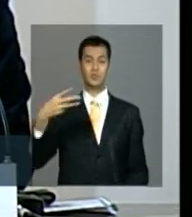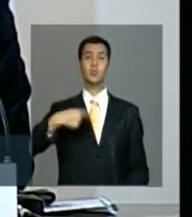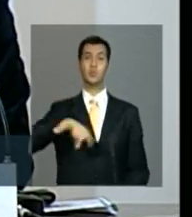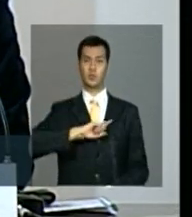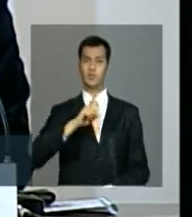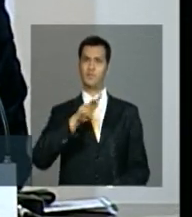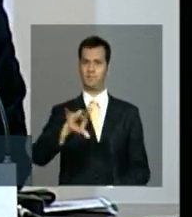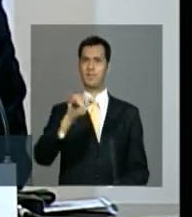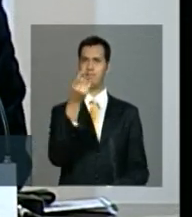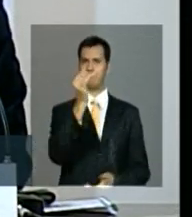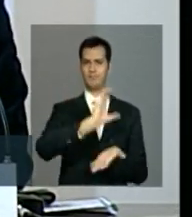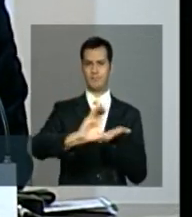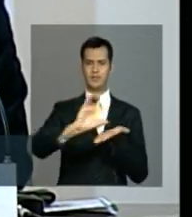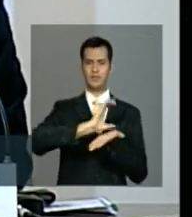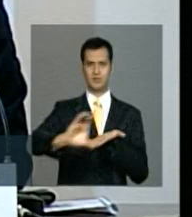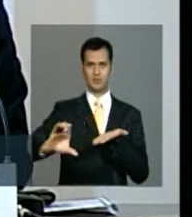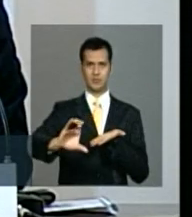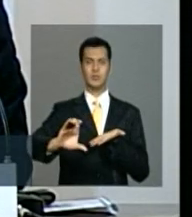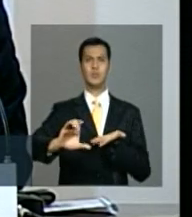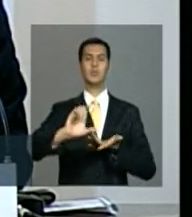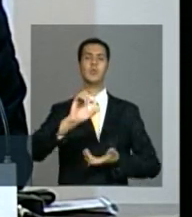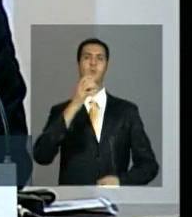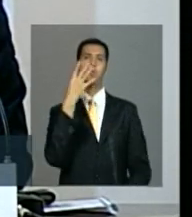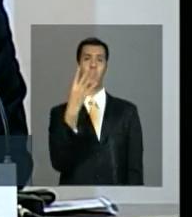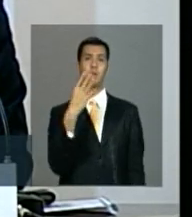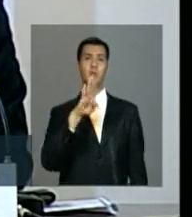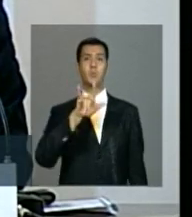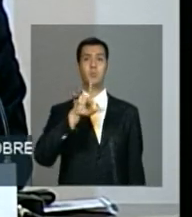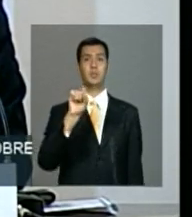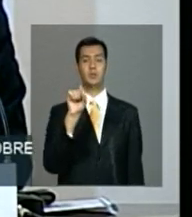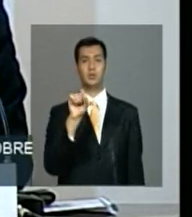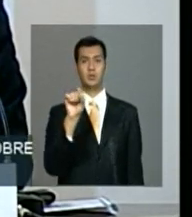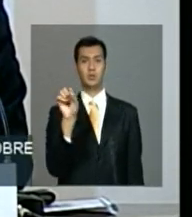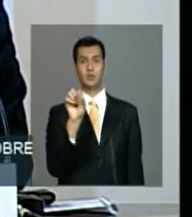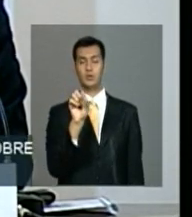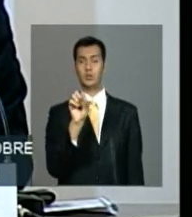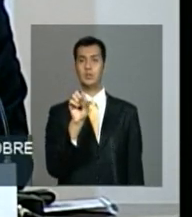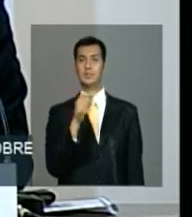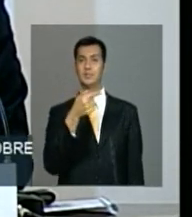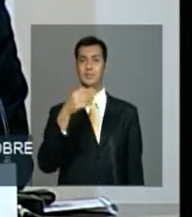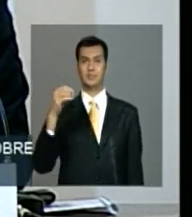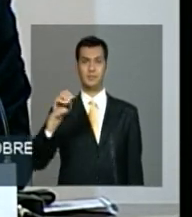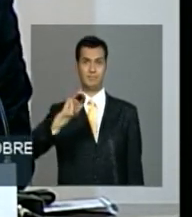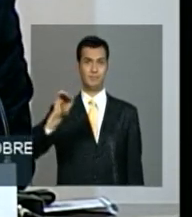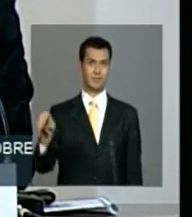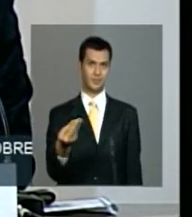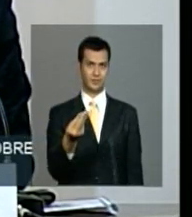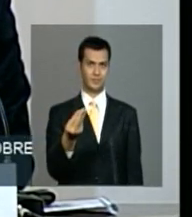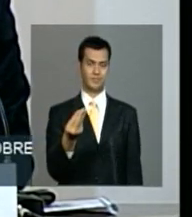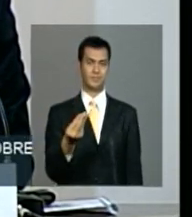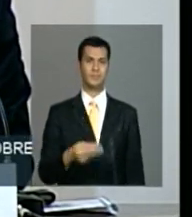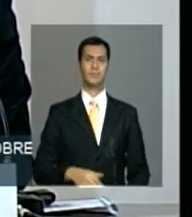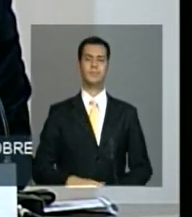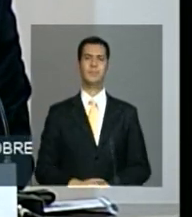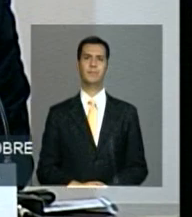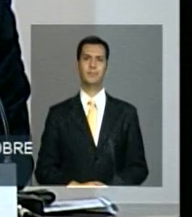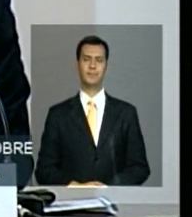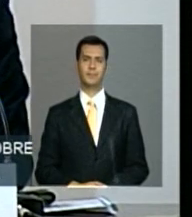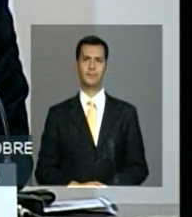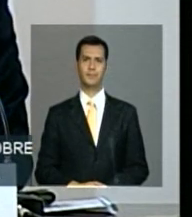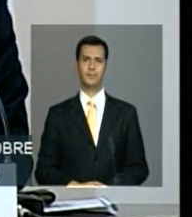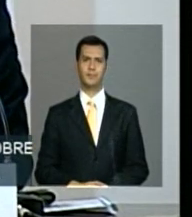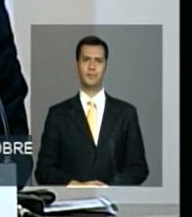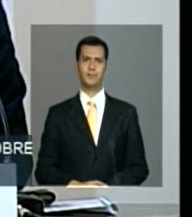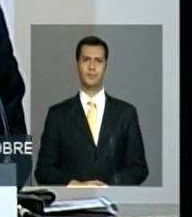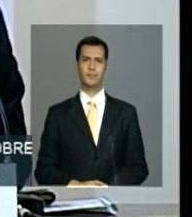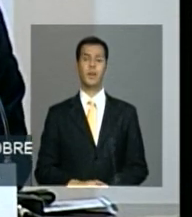em reforço de infraestrutura hídrica 4 bilhões 700 milhões o grande o a grande